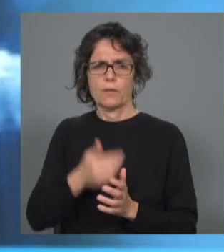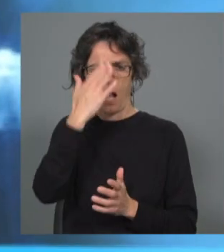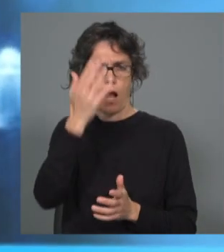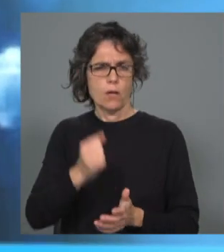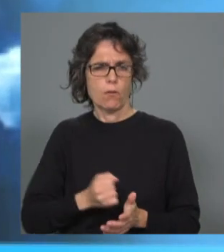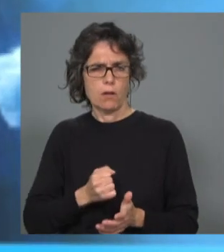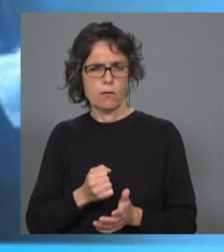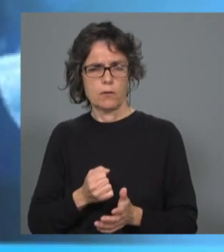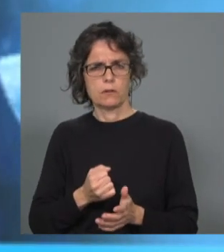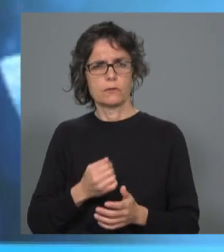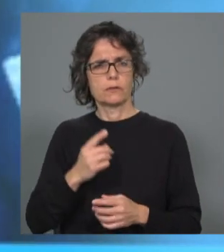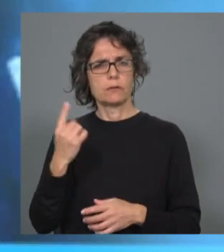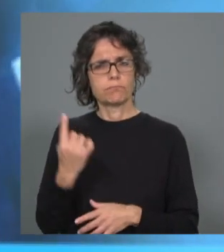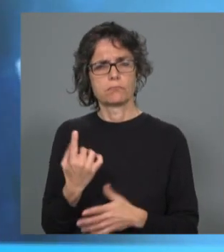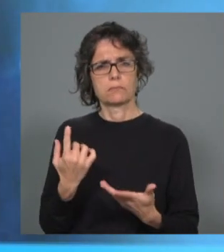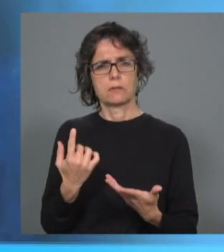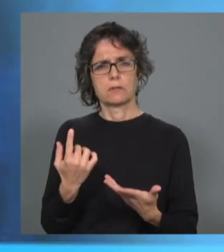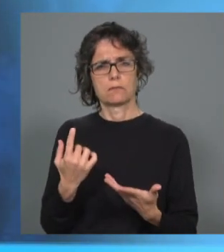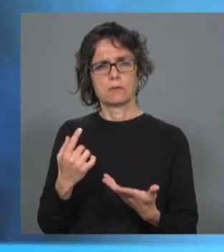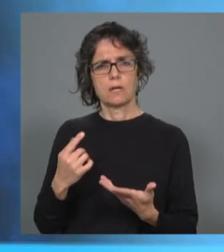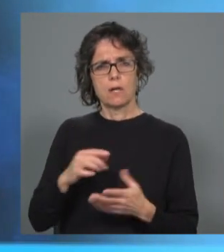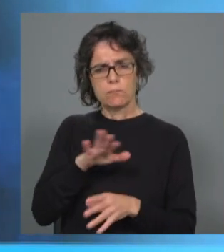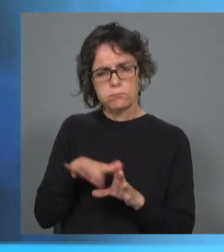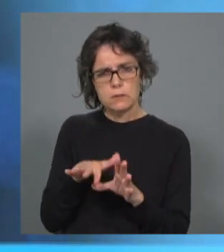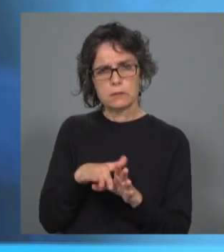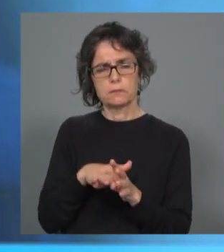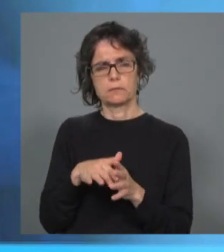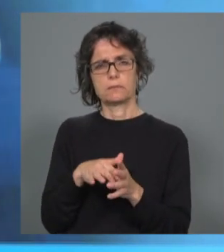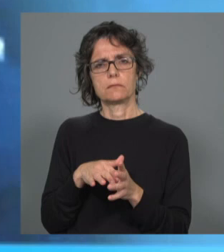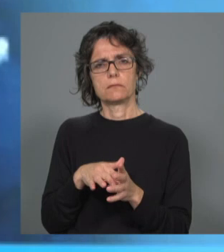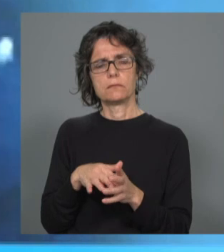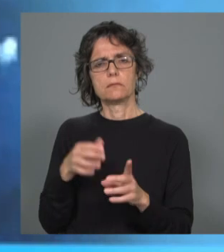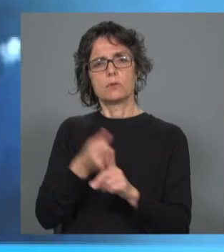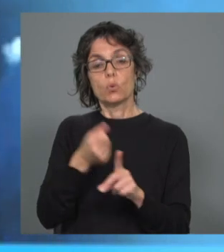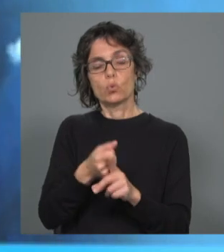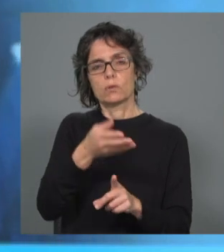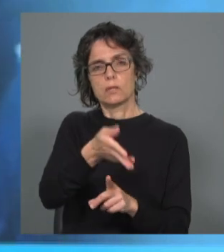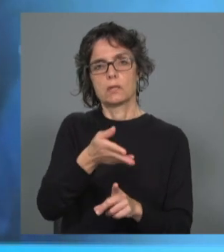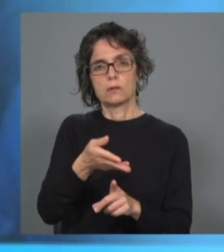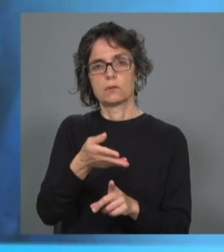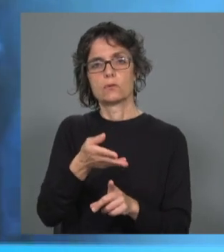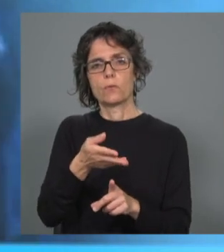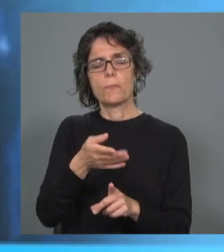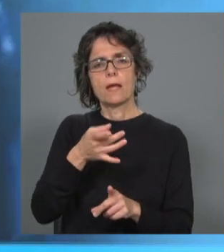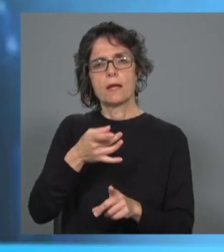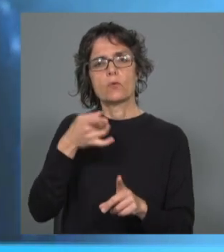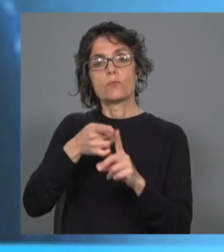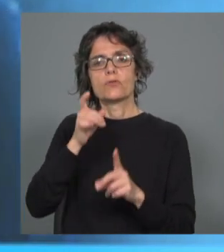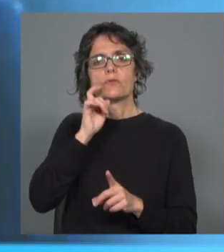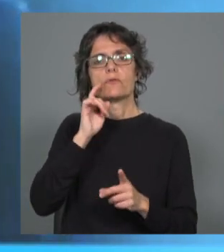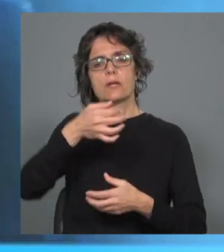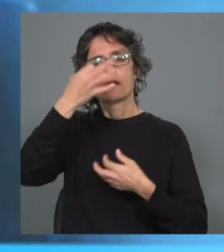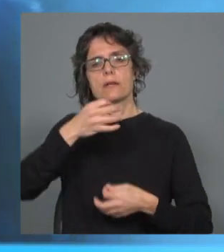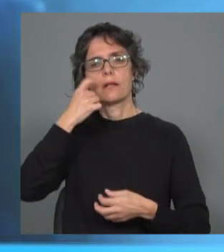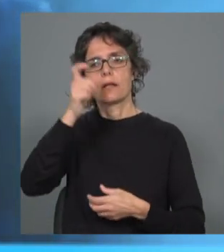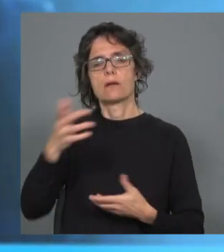obrigação de se envolverem também nesta defesa daquilo que é a dignidade do